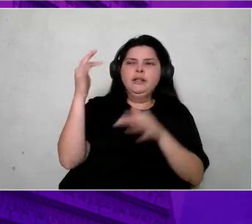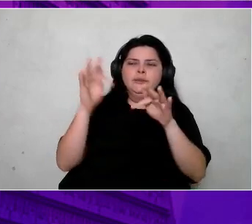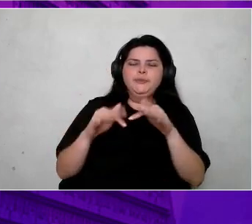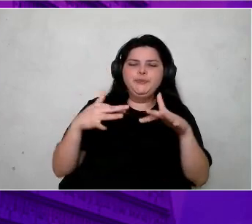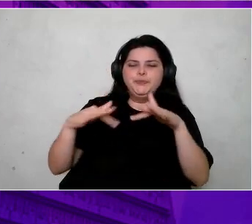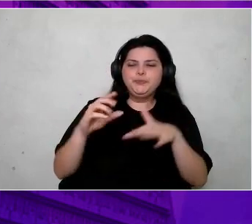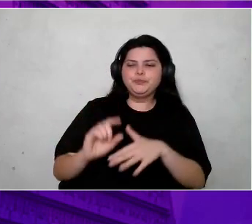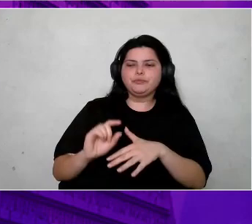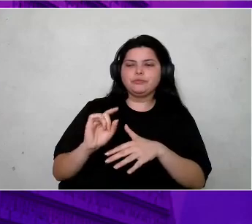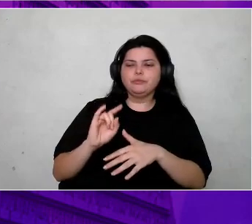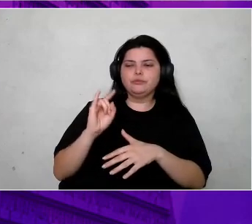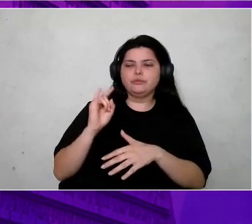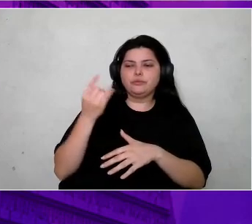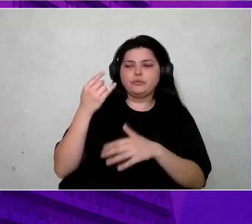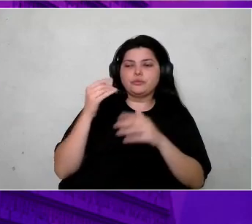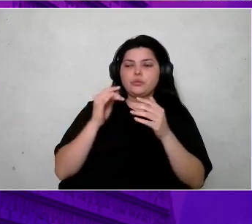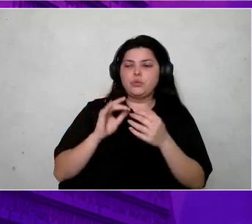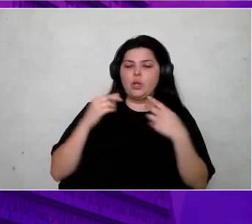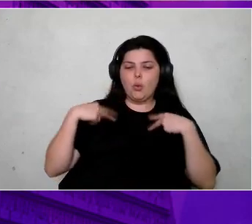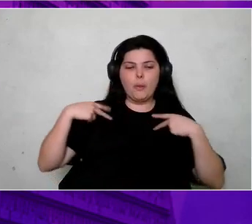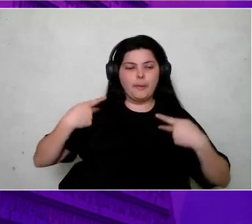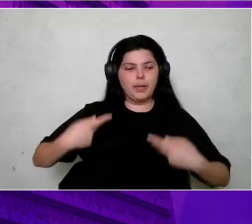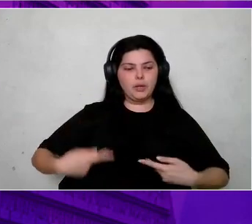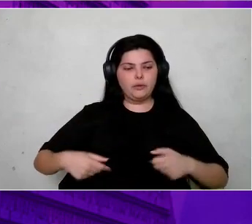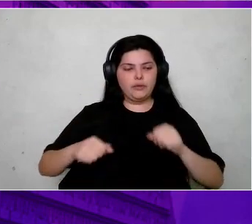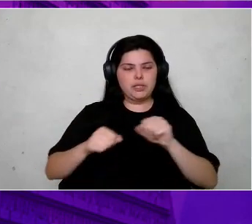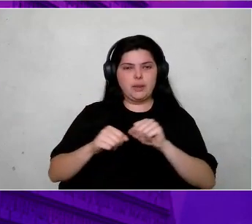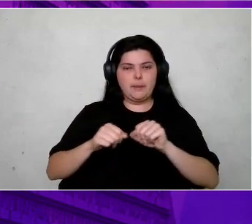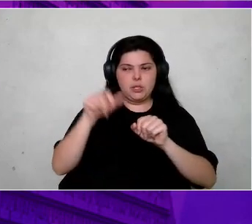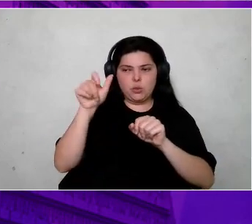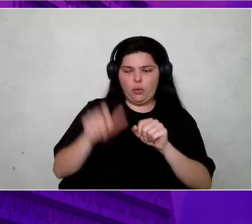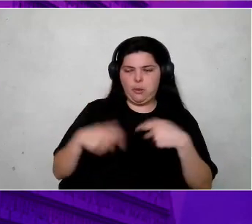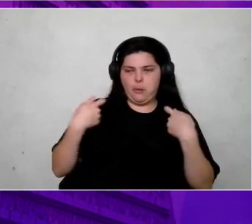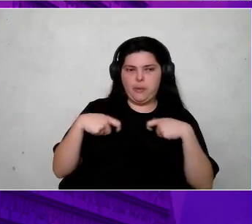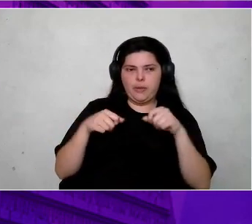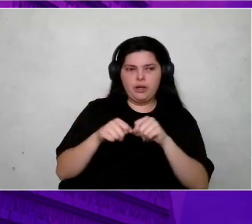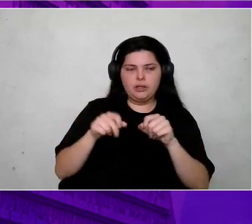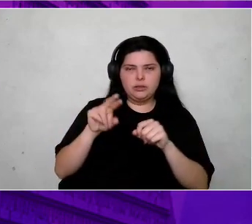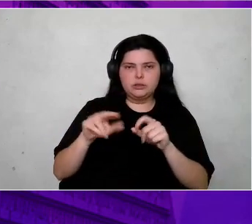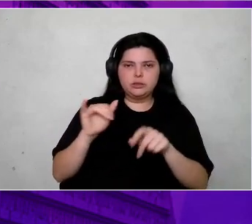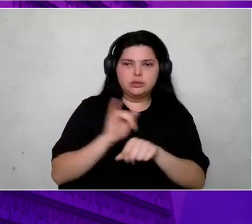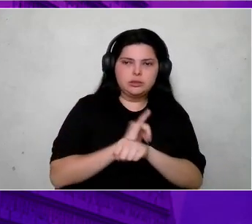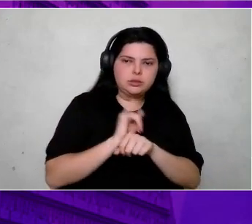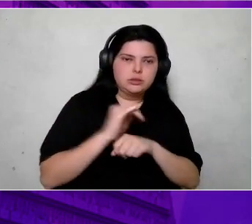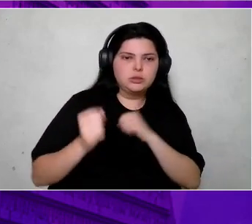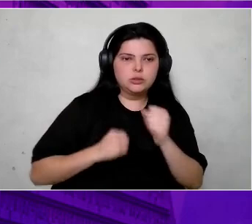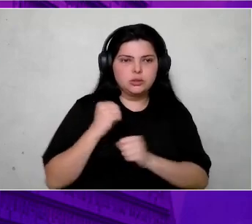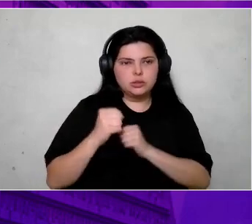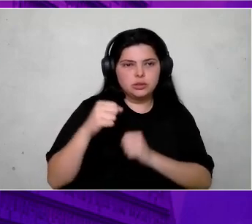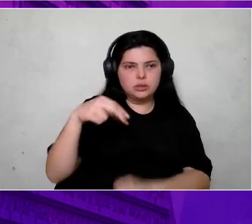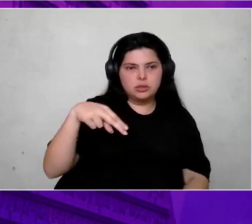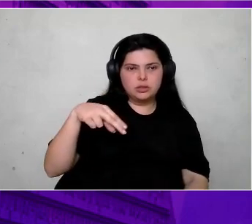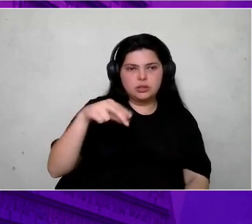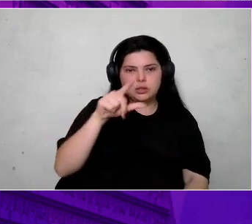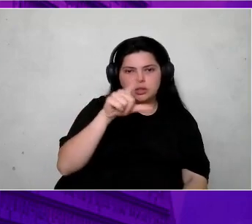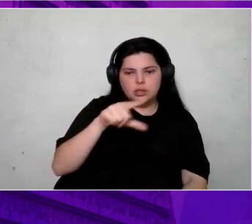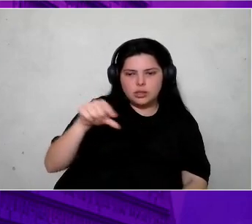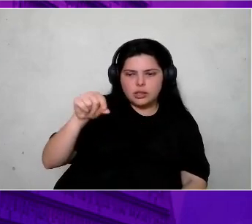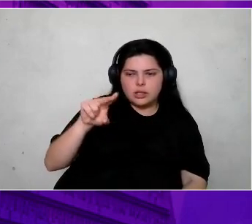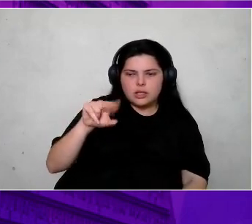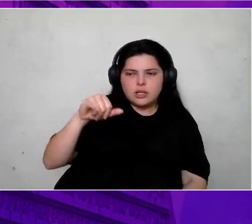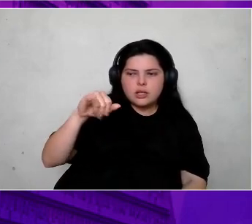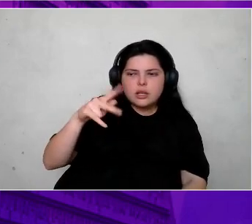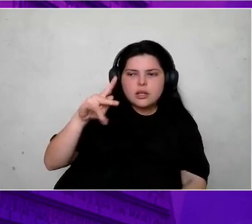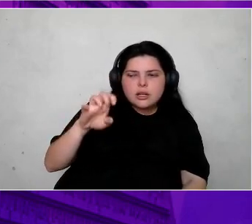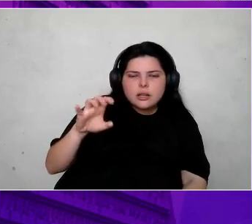humano. Eu uso uma ferramenta de corrida que é o Nike, e eu adoro, porque ele me ajuda a controlar quando